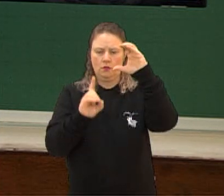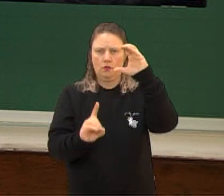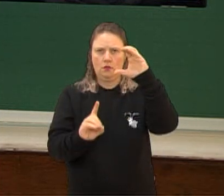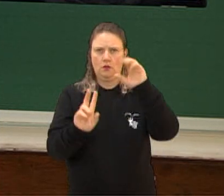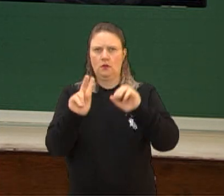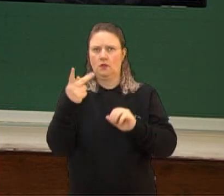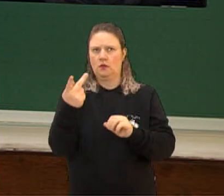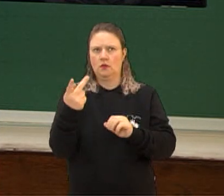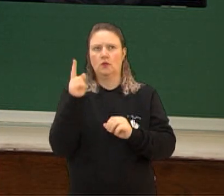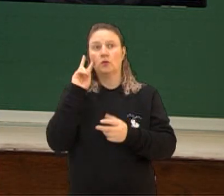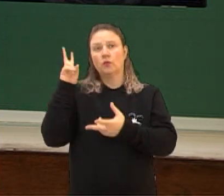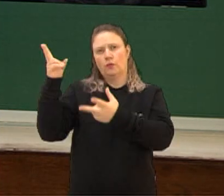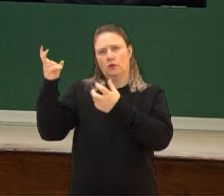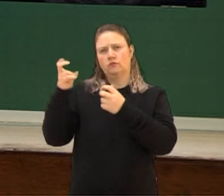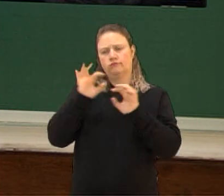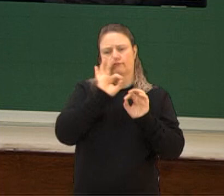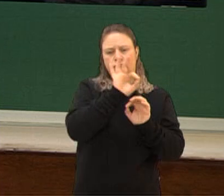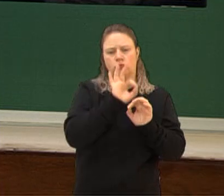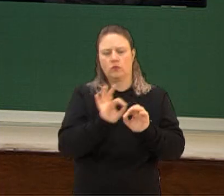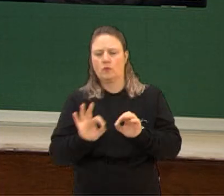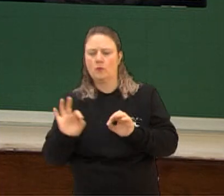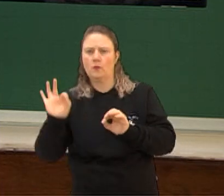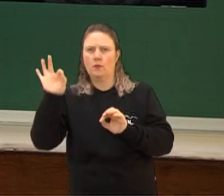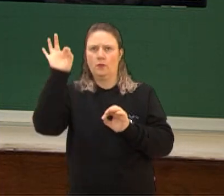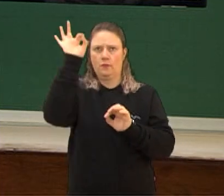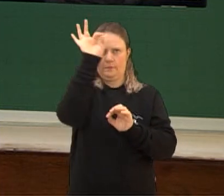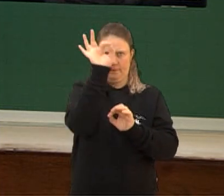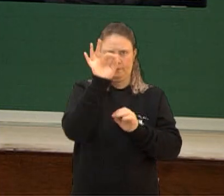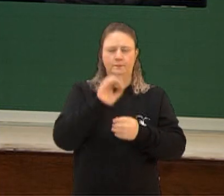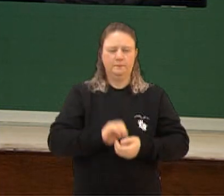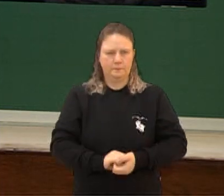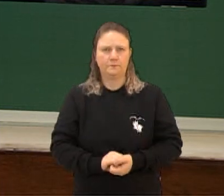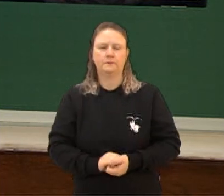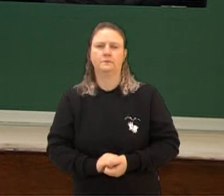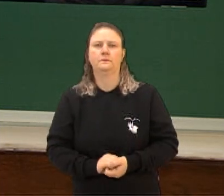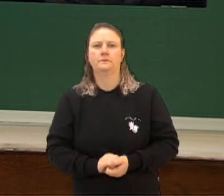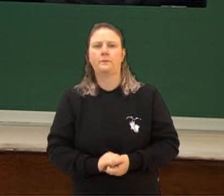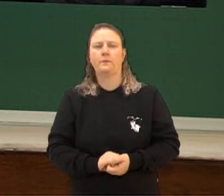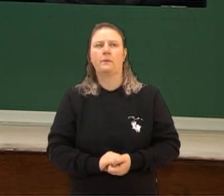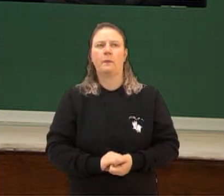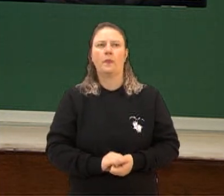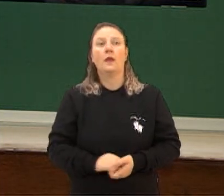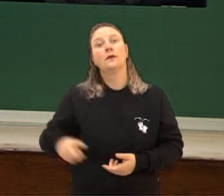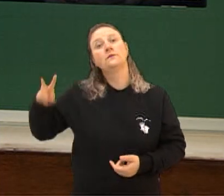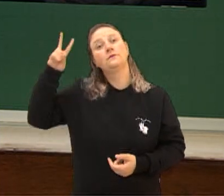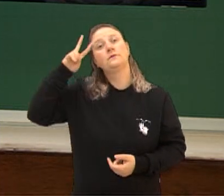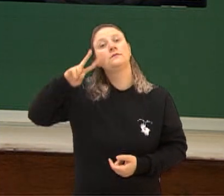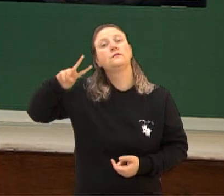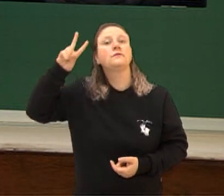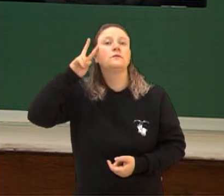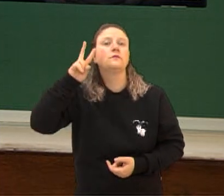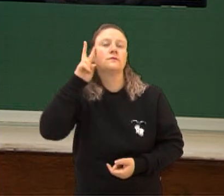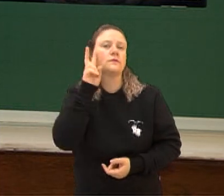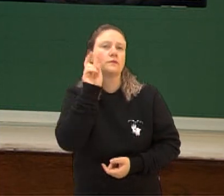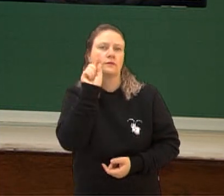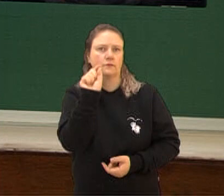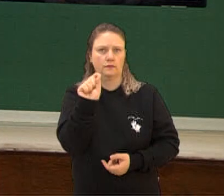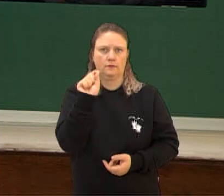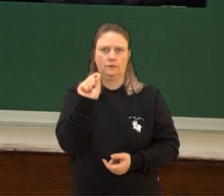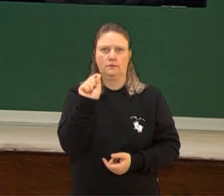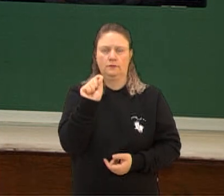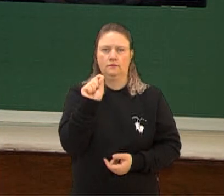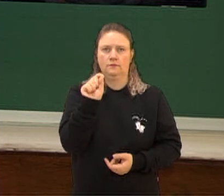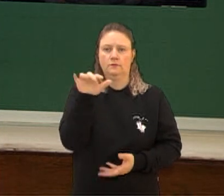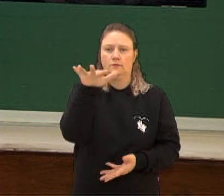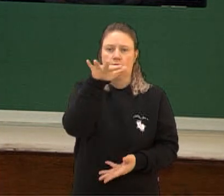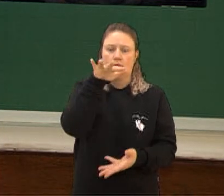H, né? Os segmentos formam aqui as faces laterais. Lembrando, a área